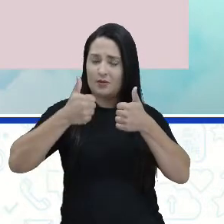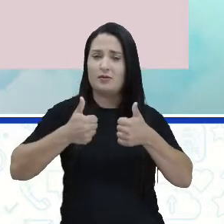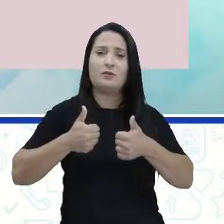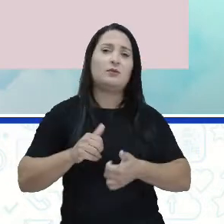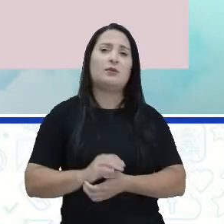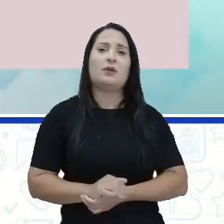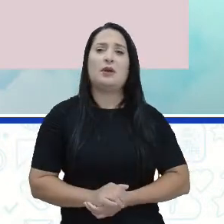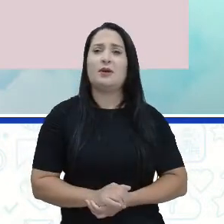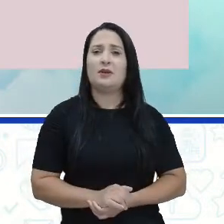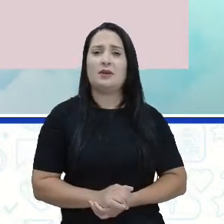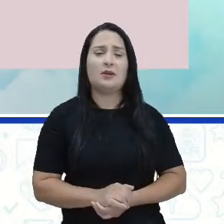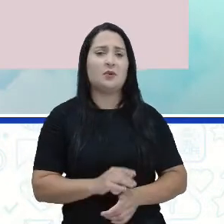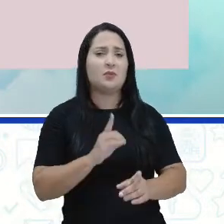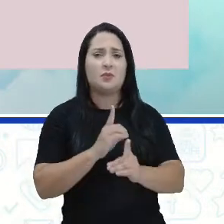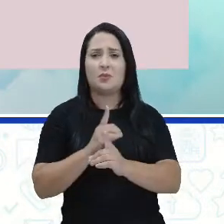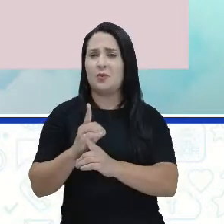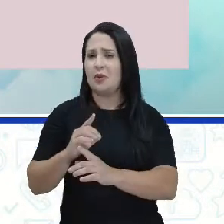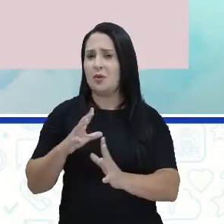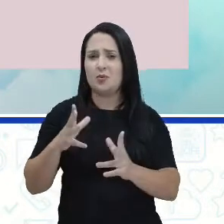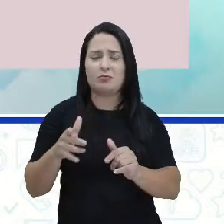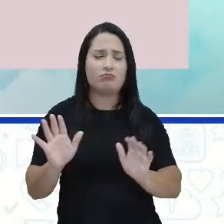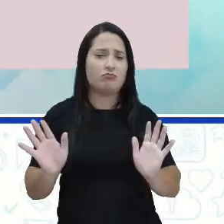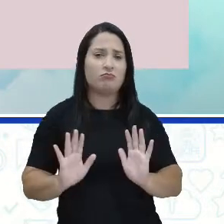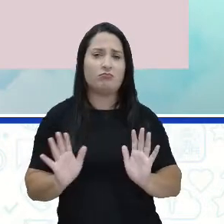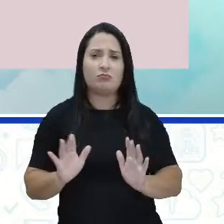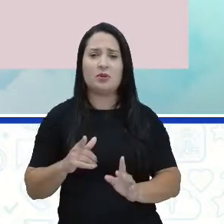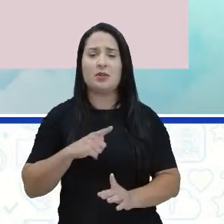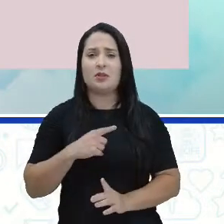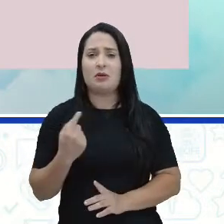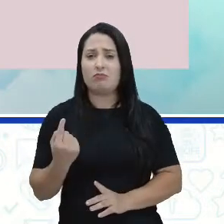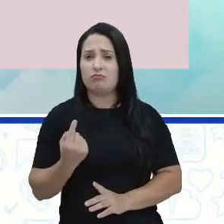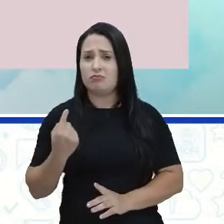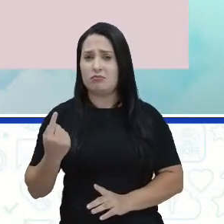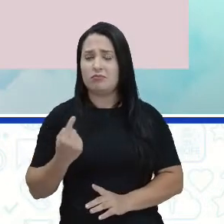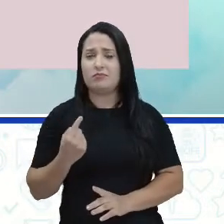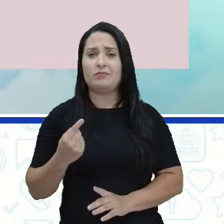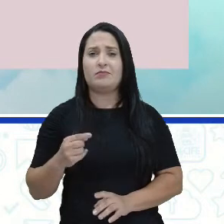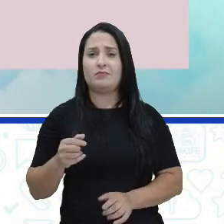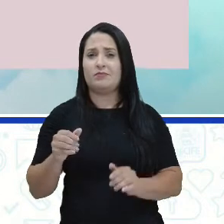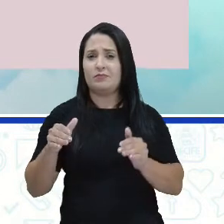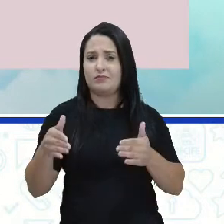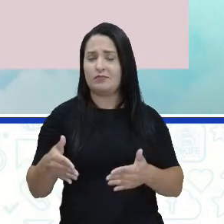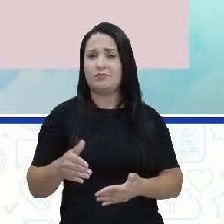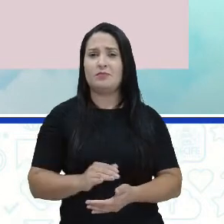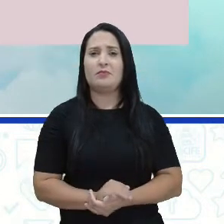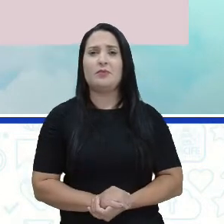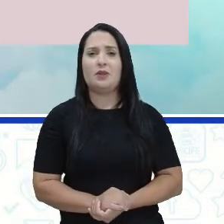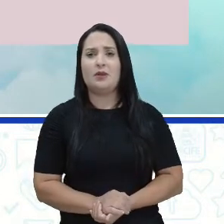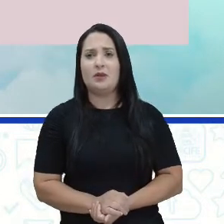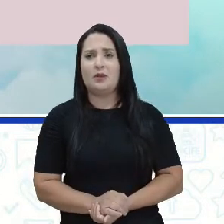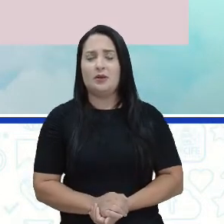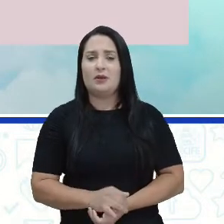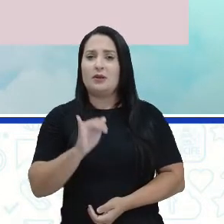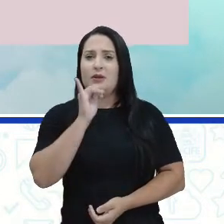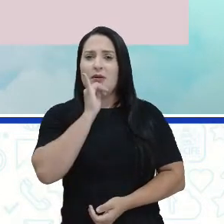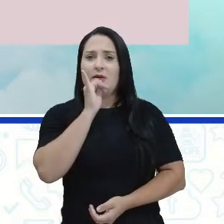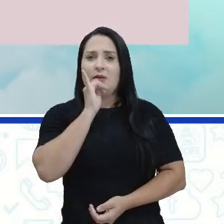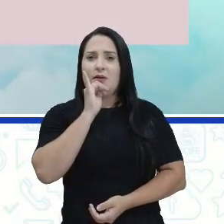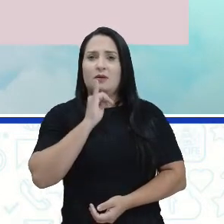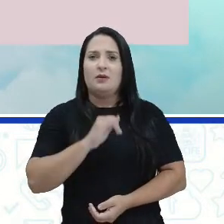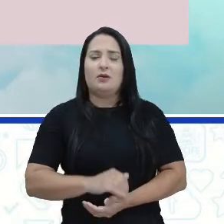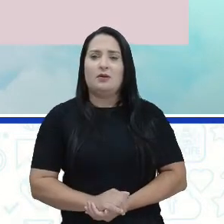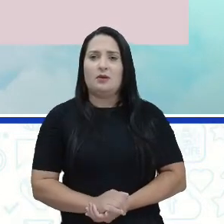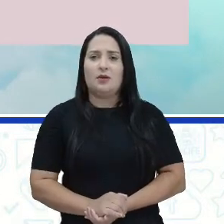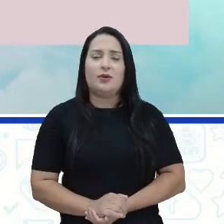encontrada em todos os seres ou coisas. Então, eu estou restringindo, especificando de maneira restrita. Por exemplo, ó,